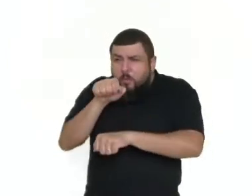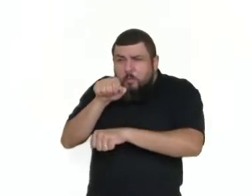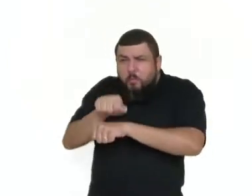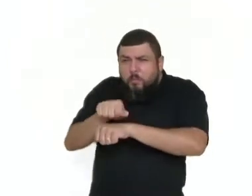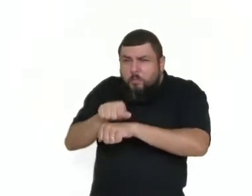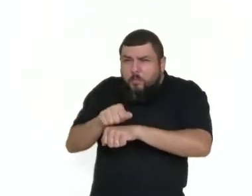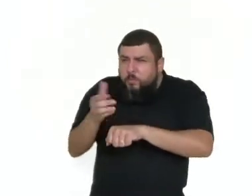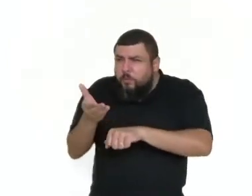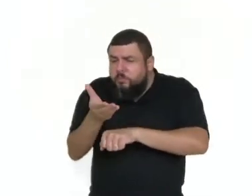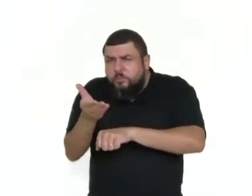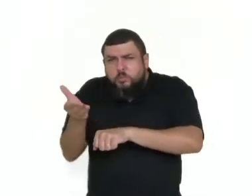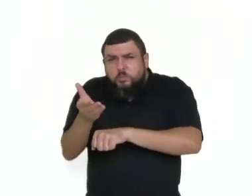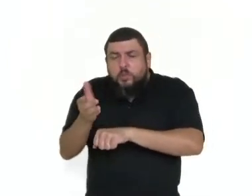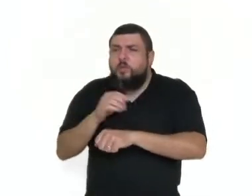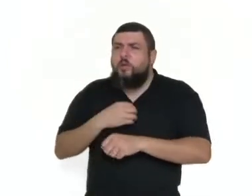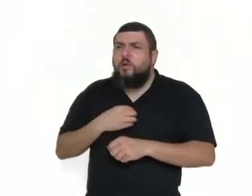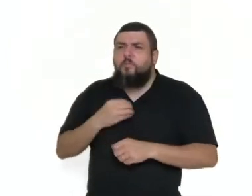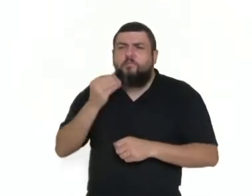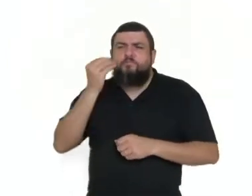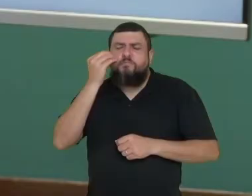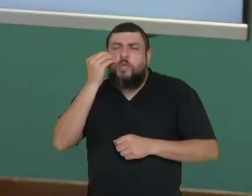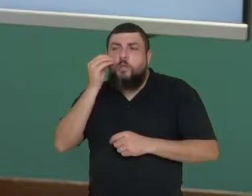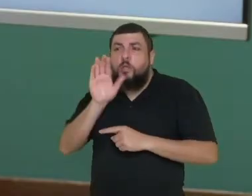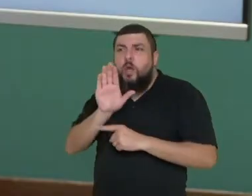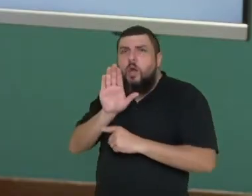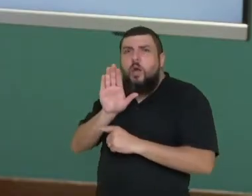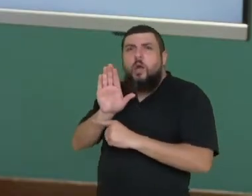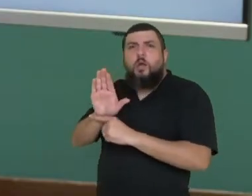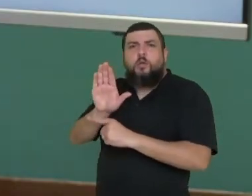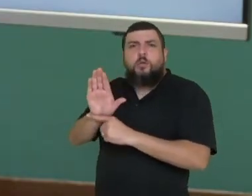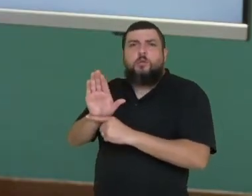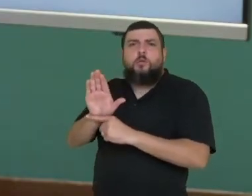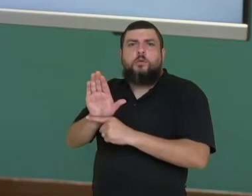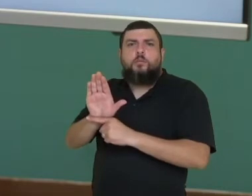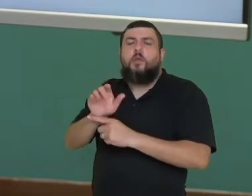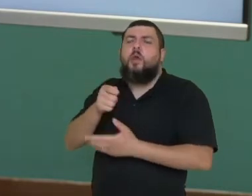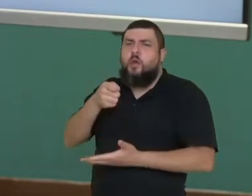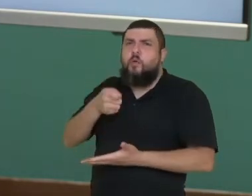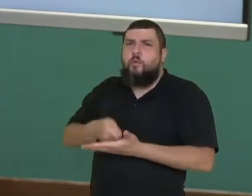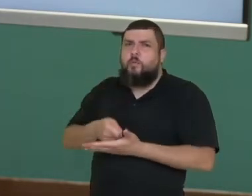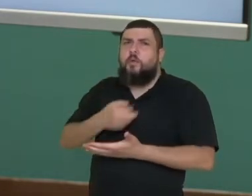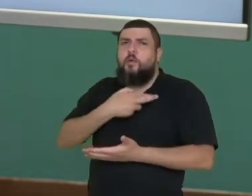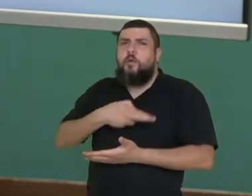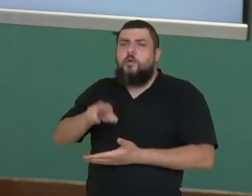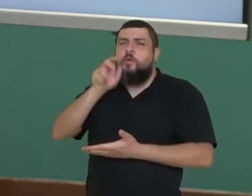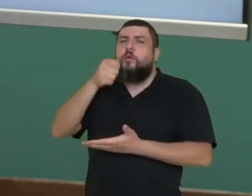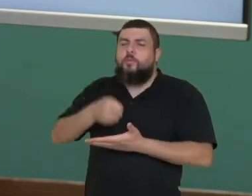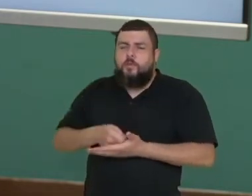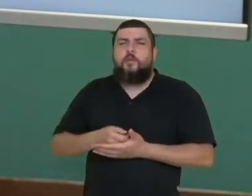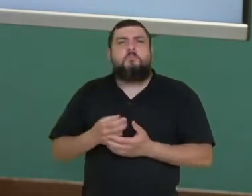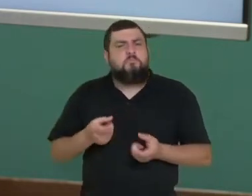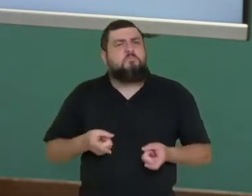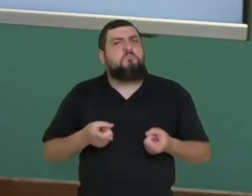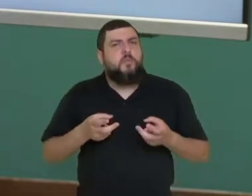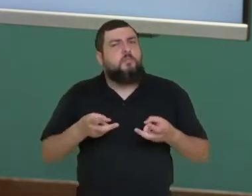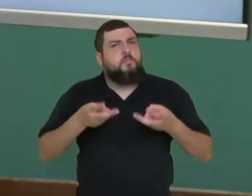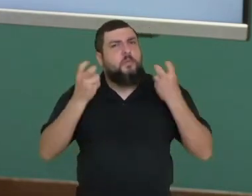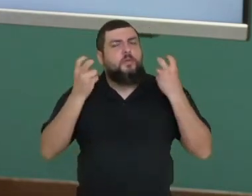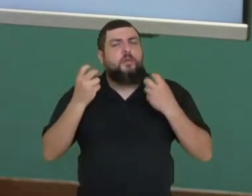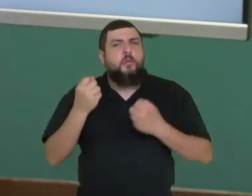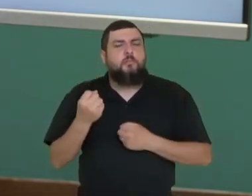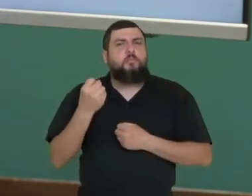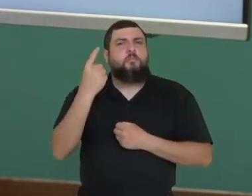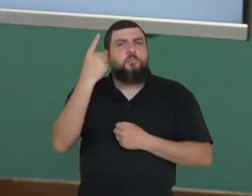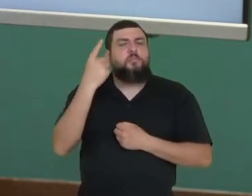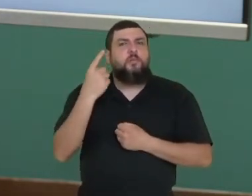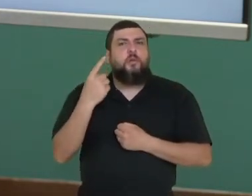necessitados uma ajuda proporcional aos bens que possui. Olha que interessante, gente. Então, ajuda ao próximo. Isso